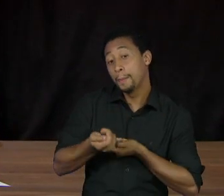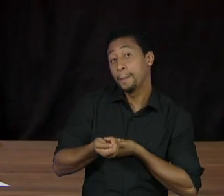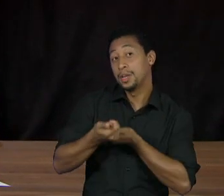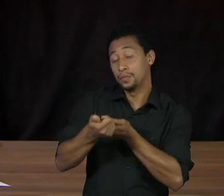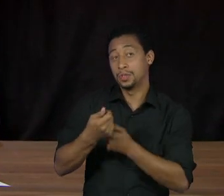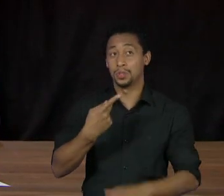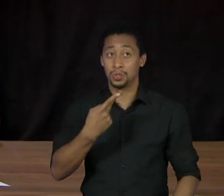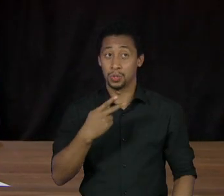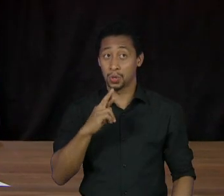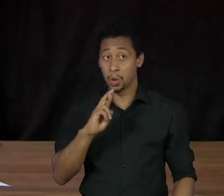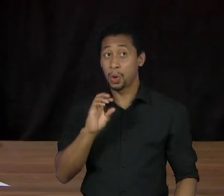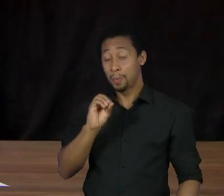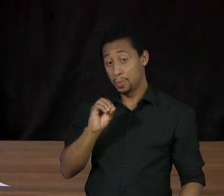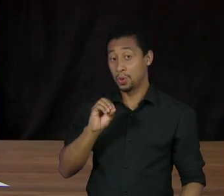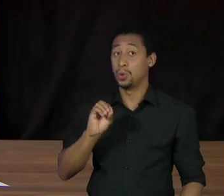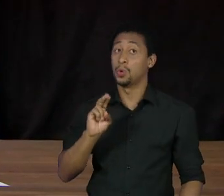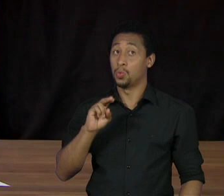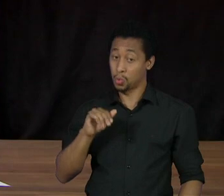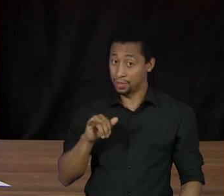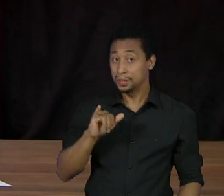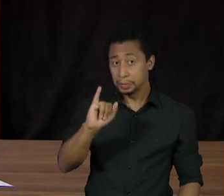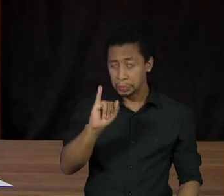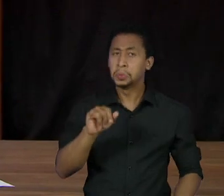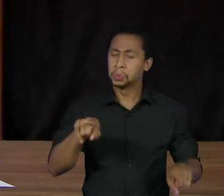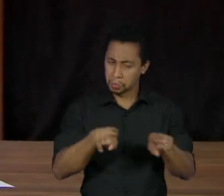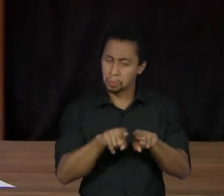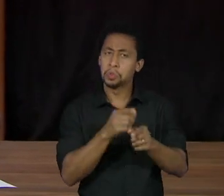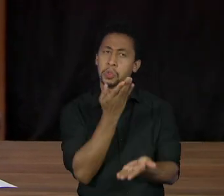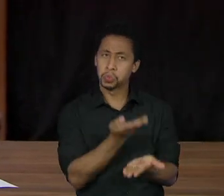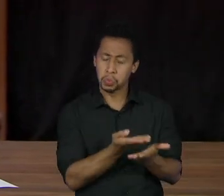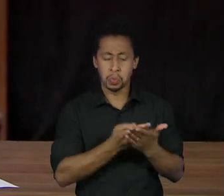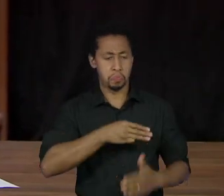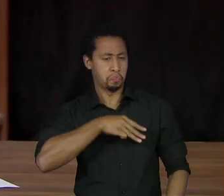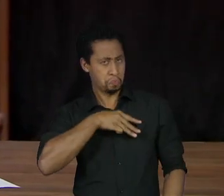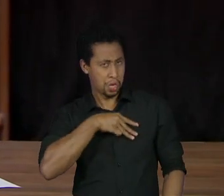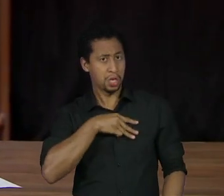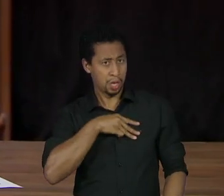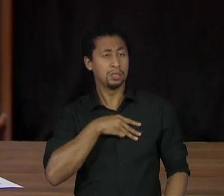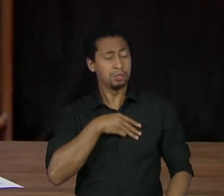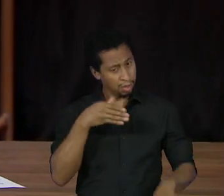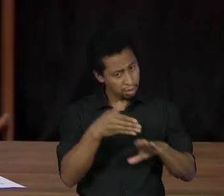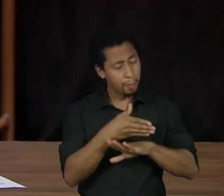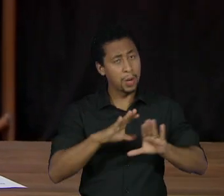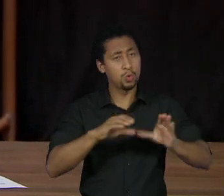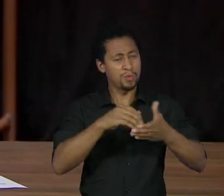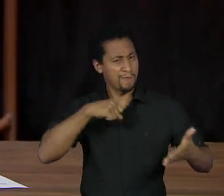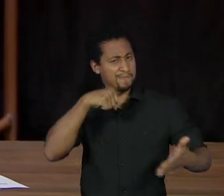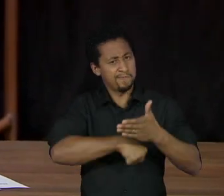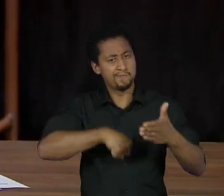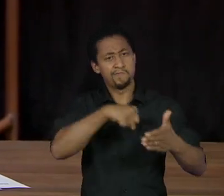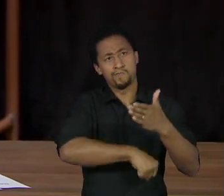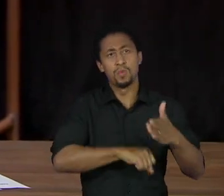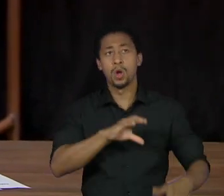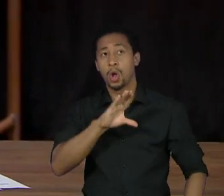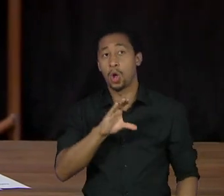de Direito do Mackenzie, é militante do CONEM, Coordenação Nacional de Entidades Negras, já foi